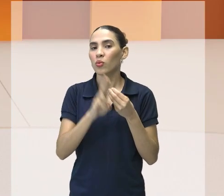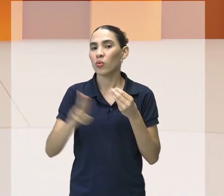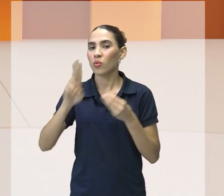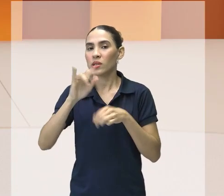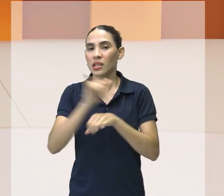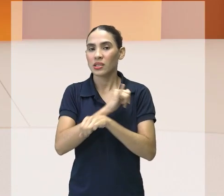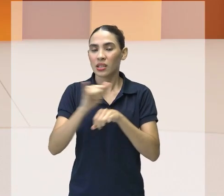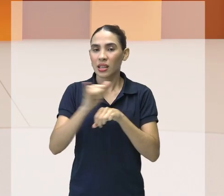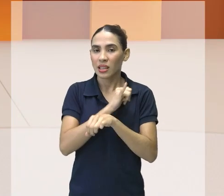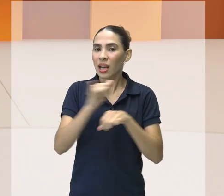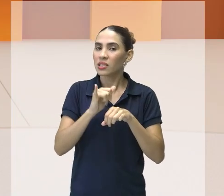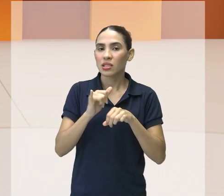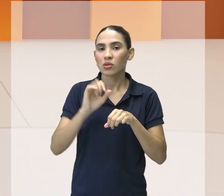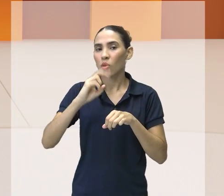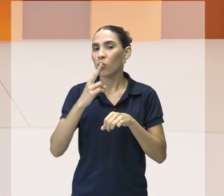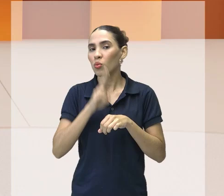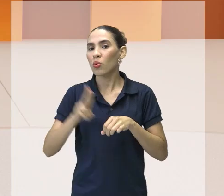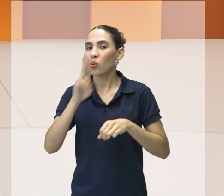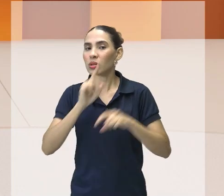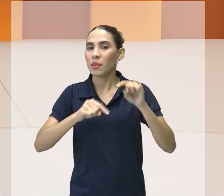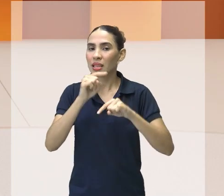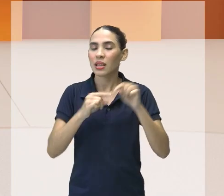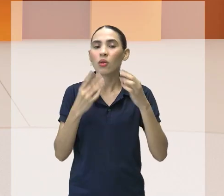recursos naturais, sejam eles